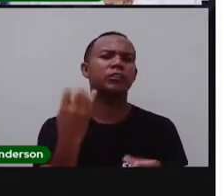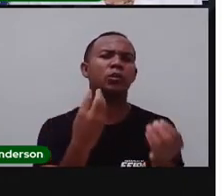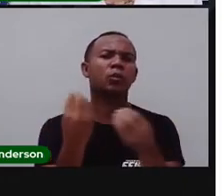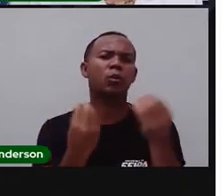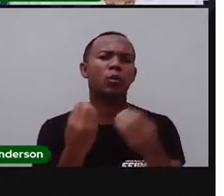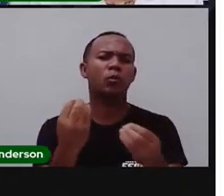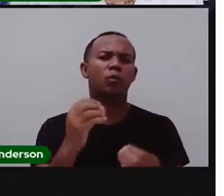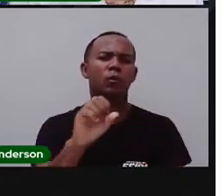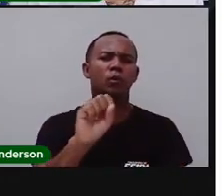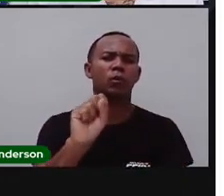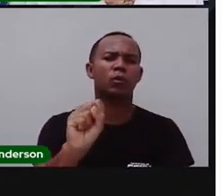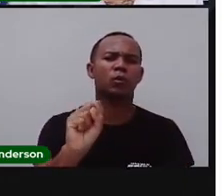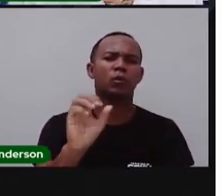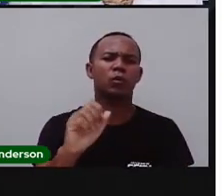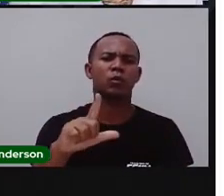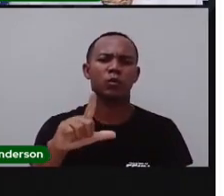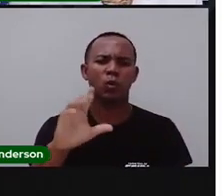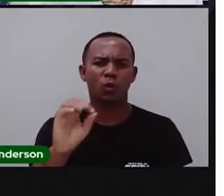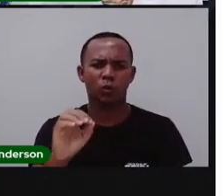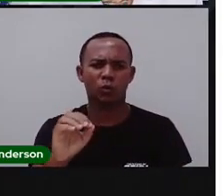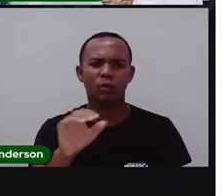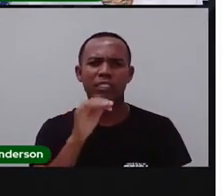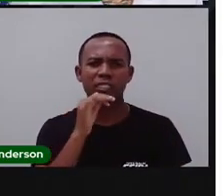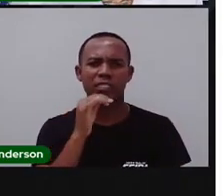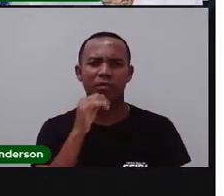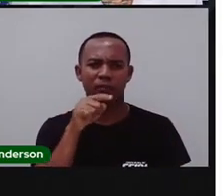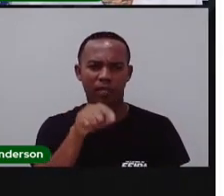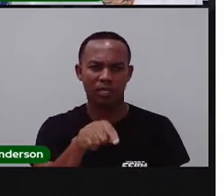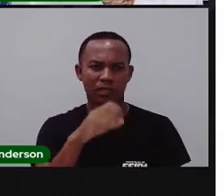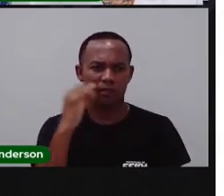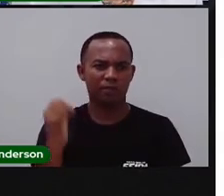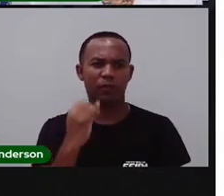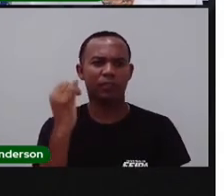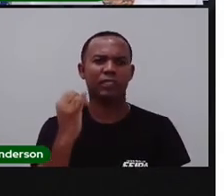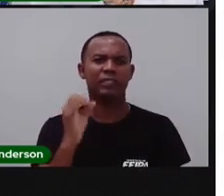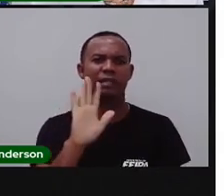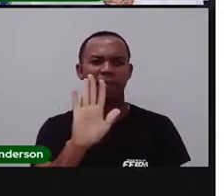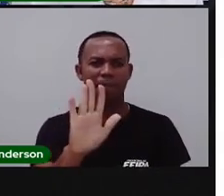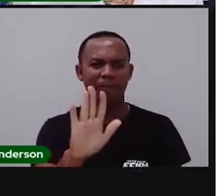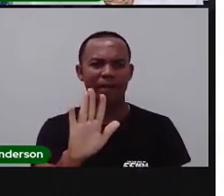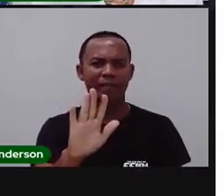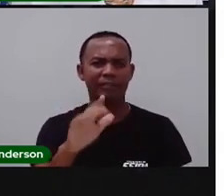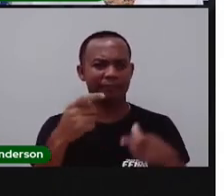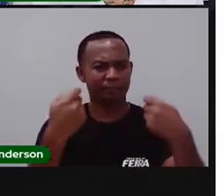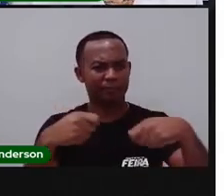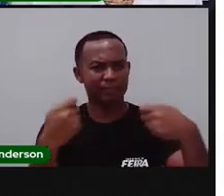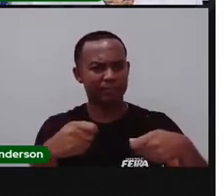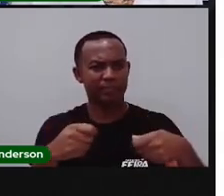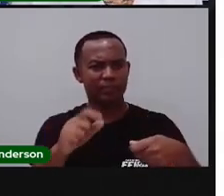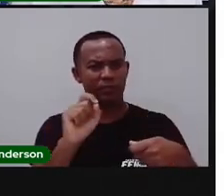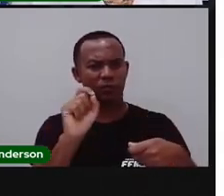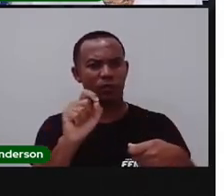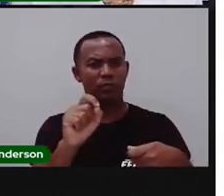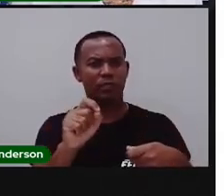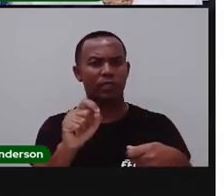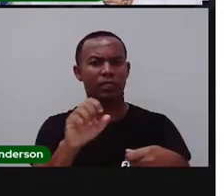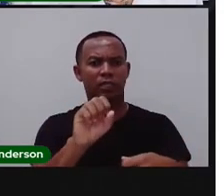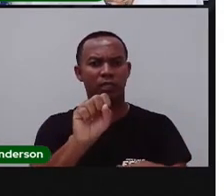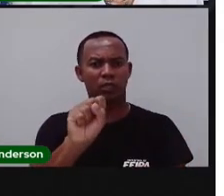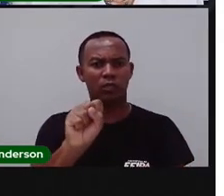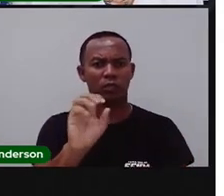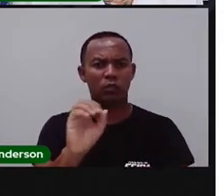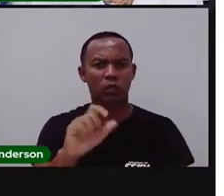Se eu não tenho solo, eu consigo plantar alguma coisa? Obviamente que não. Então, o solo, ele é muito